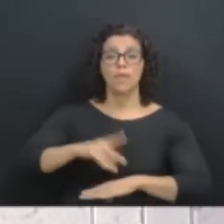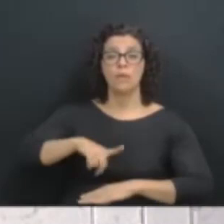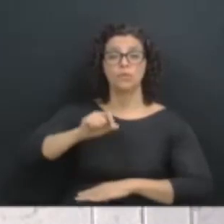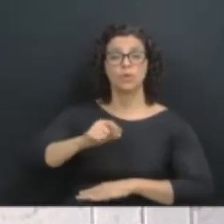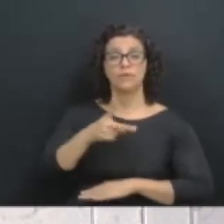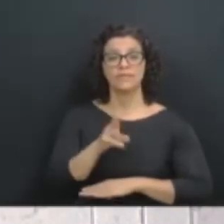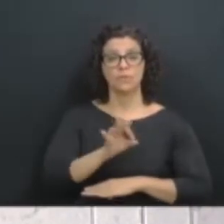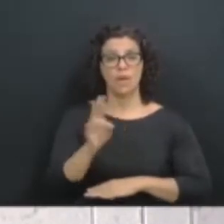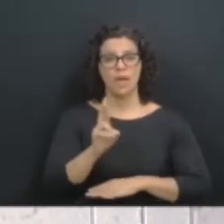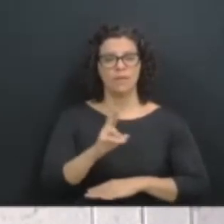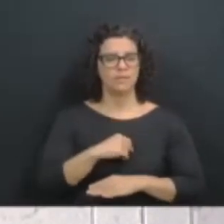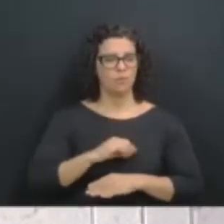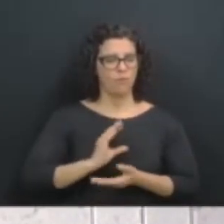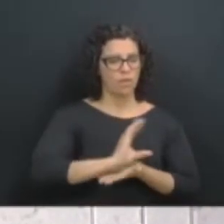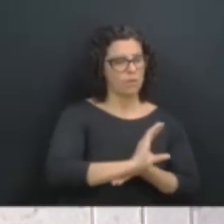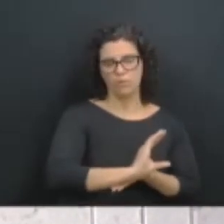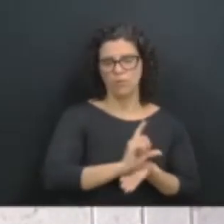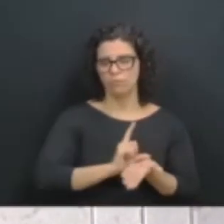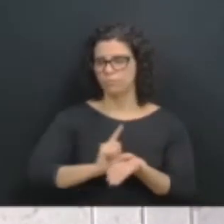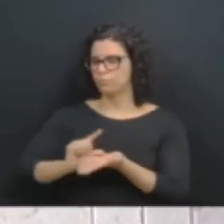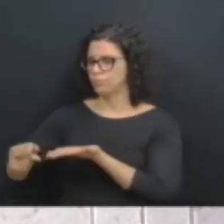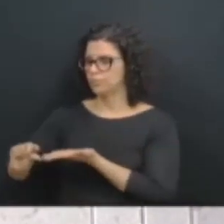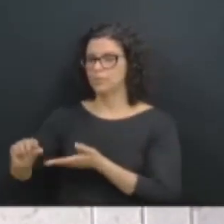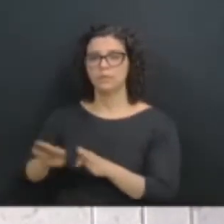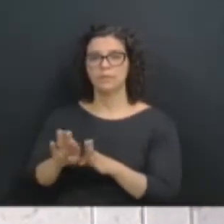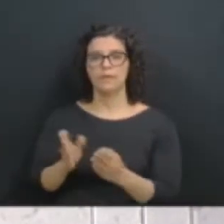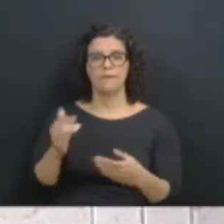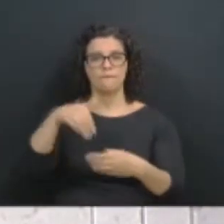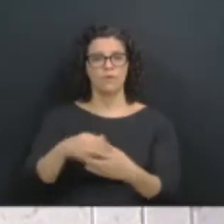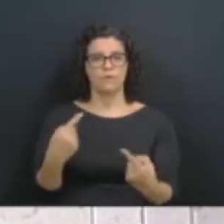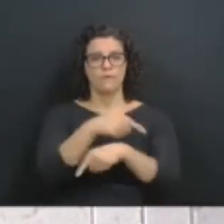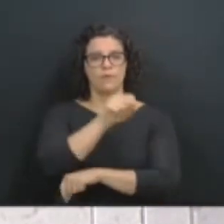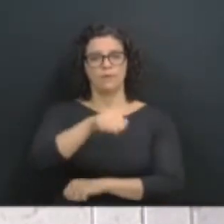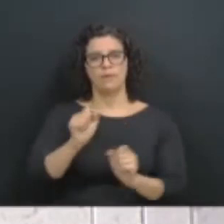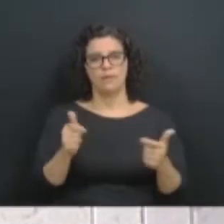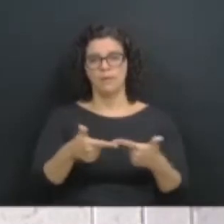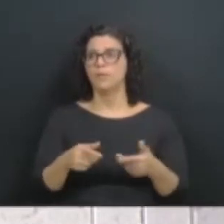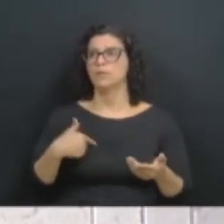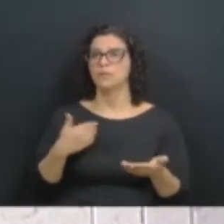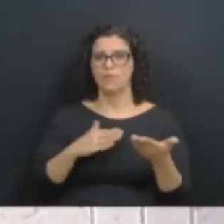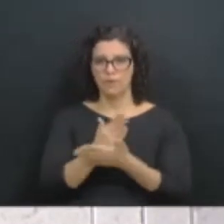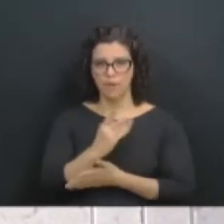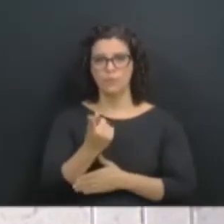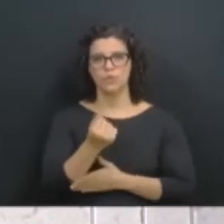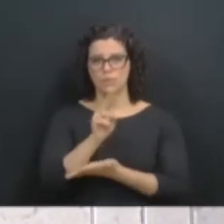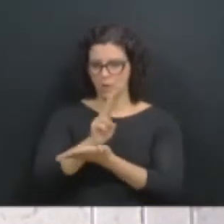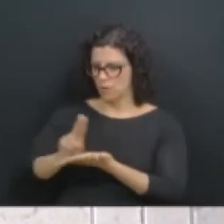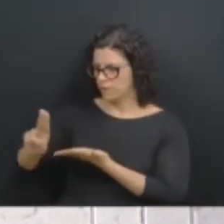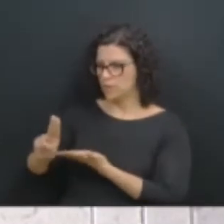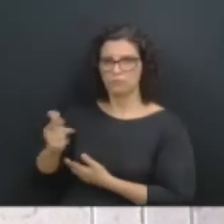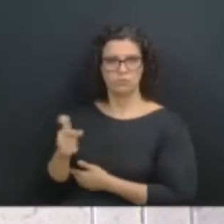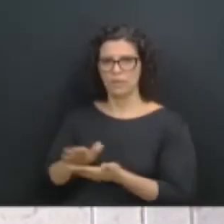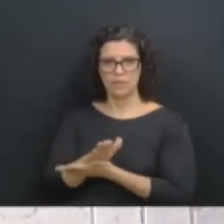mudar R$25 da forma que ele quer. E inverte as votações aqui nessa casa. Aprovamos recursos para a universidade? Não